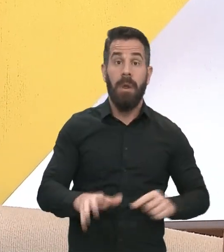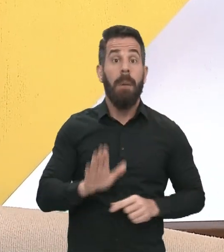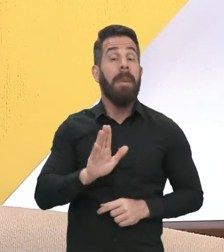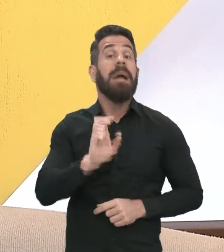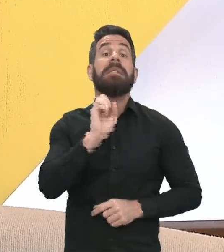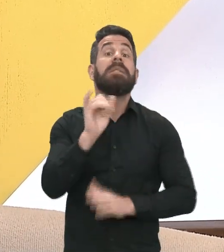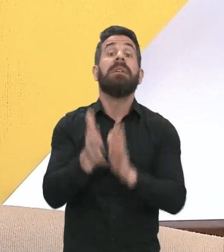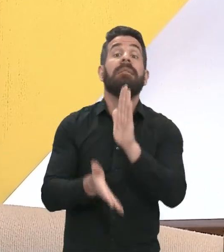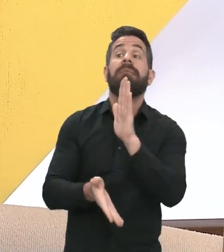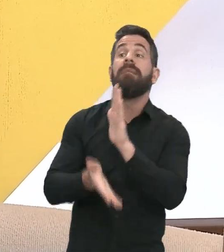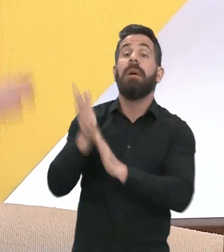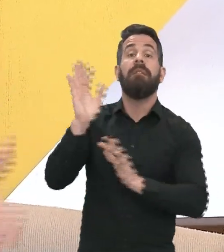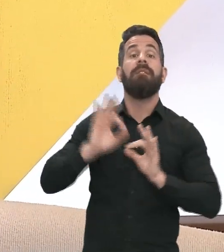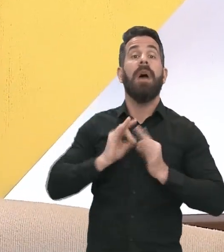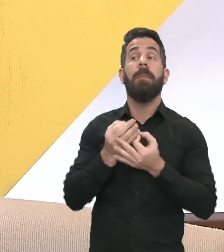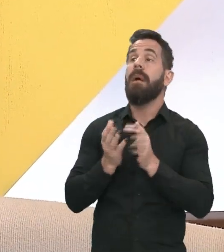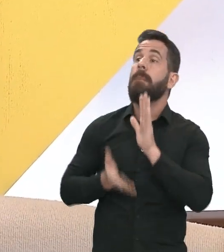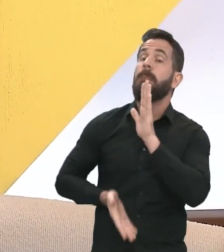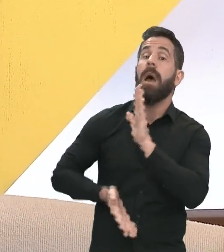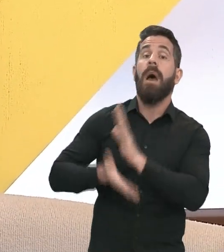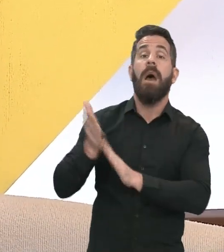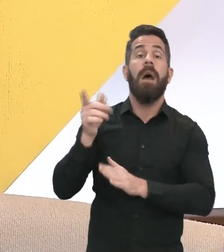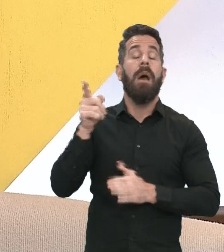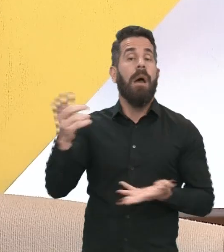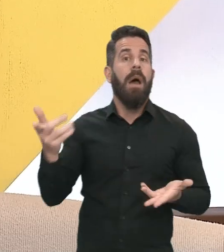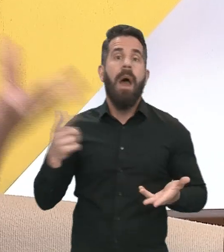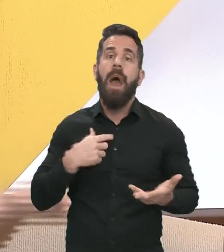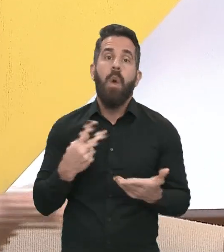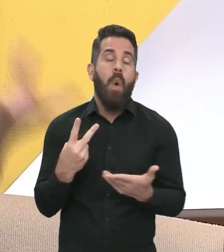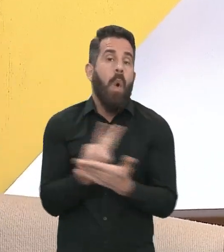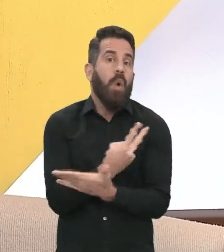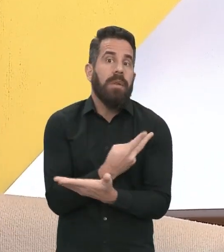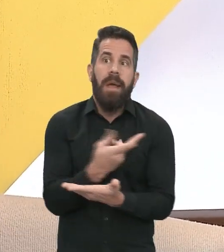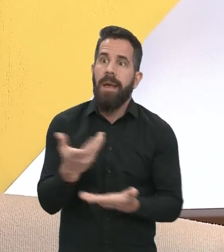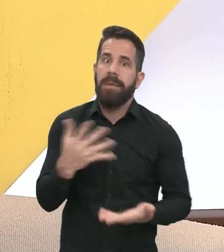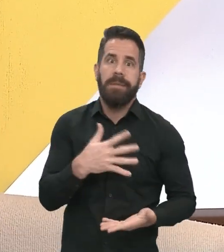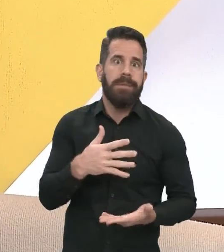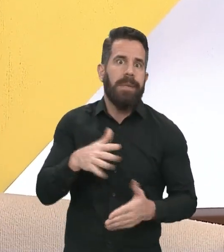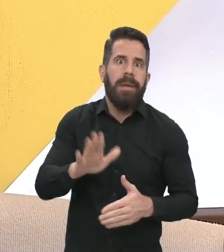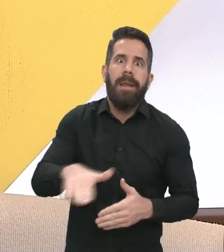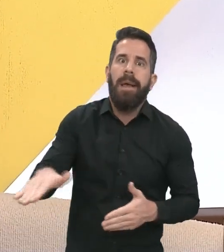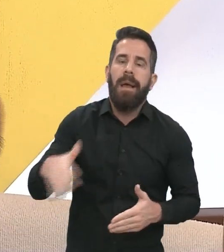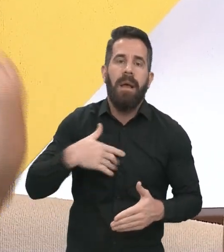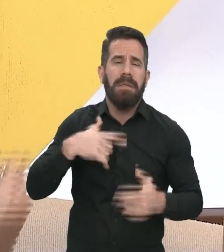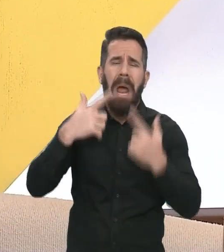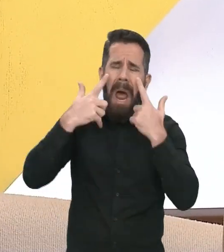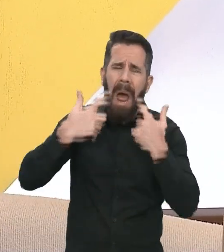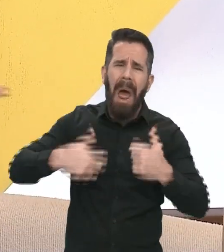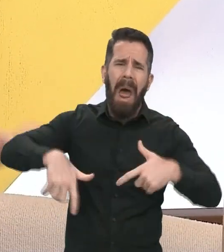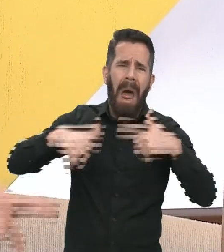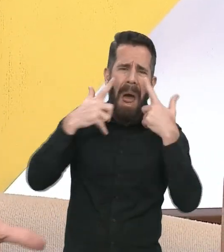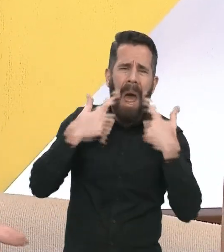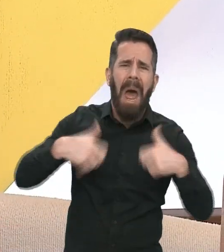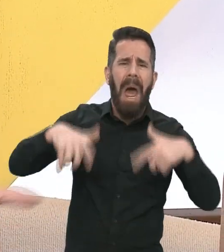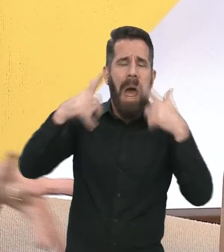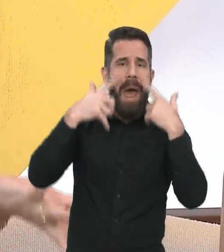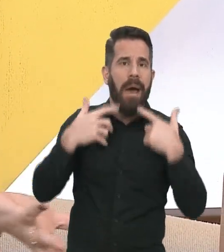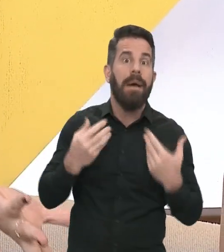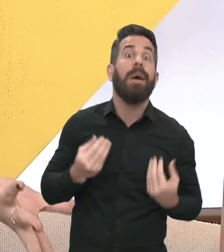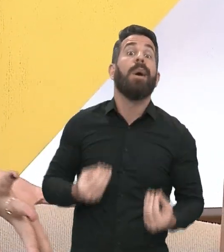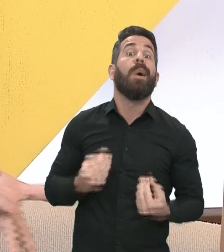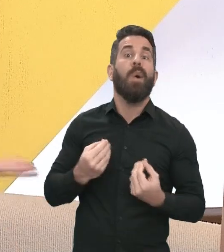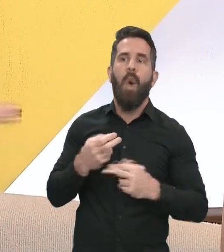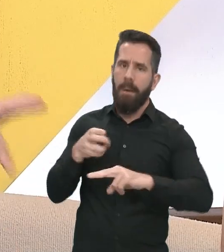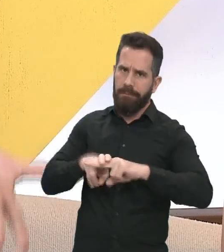uma viagem, a criança está chorando muito na cadeirinha, a gente não pode tirar a criança da cadeirinha. O celular, o smartphone pode ser